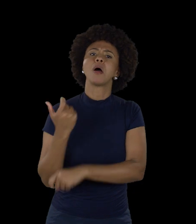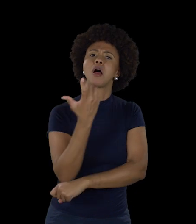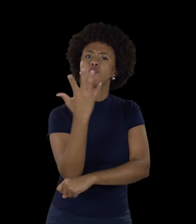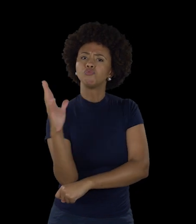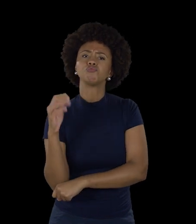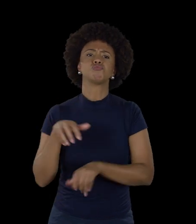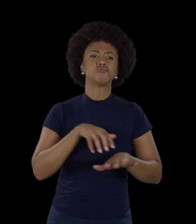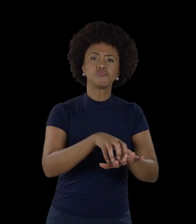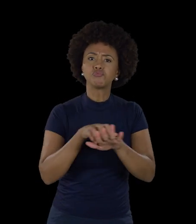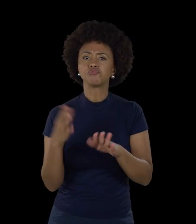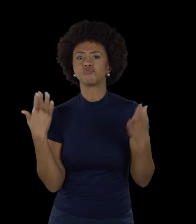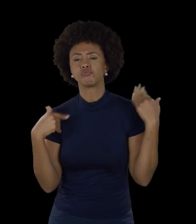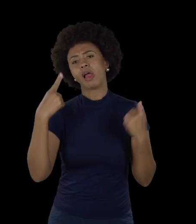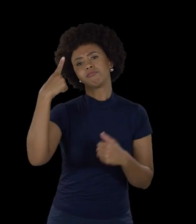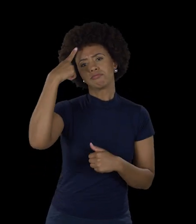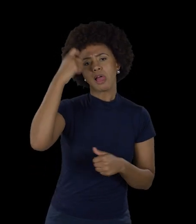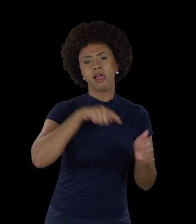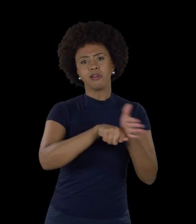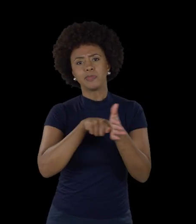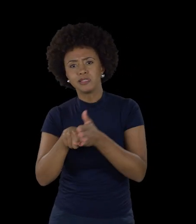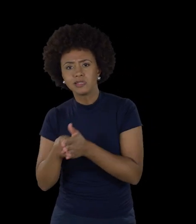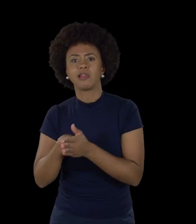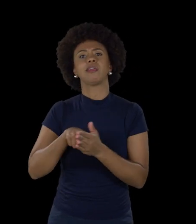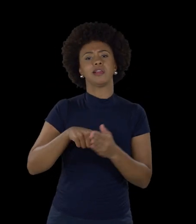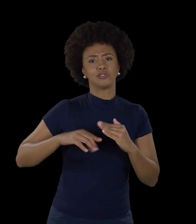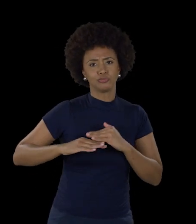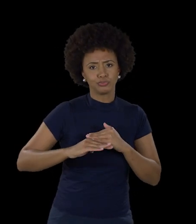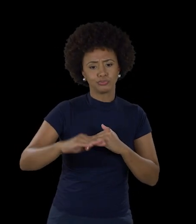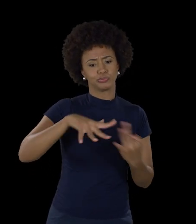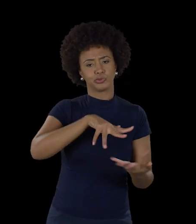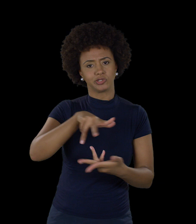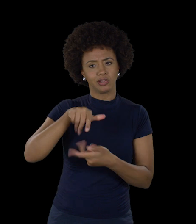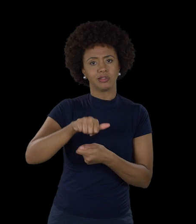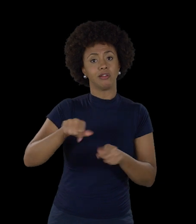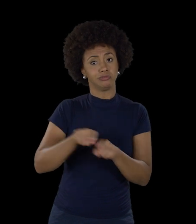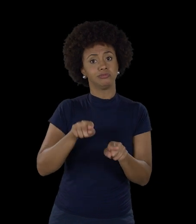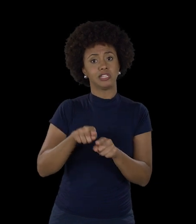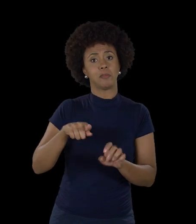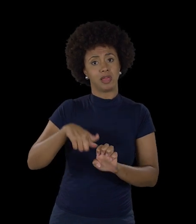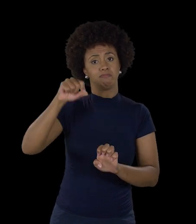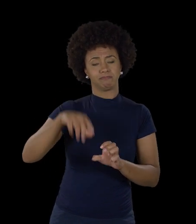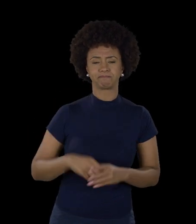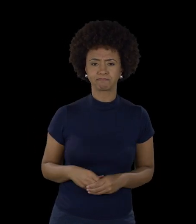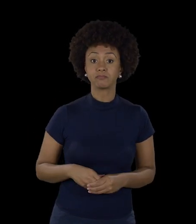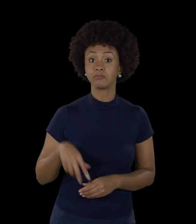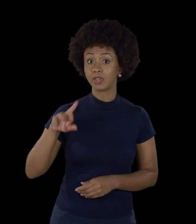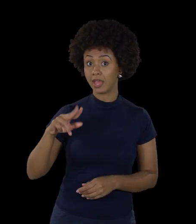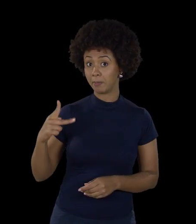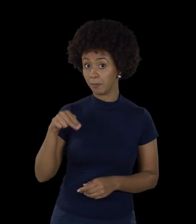de ecoturismo, de projetos de pesquisa, de ideias sustentáveis e empreendedoras. Os proprietários